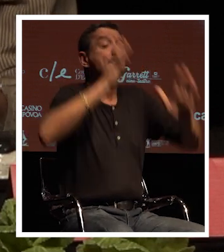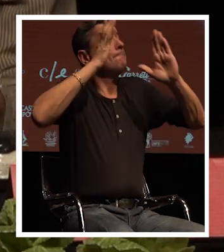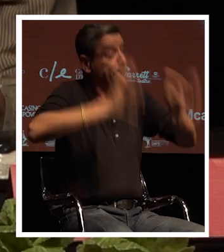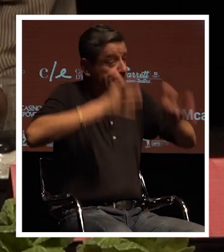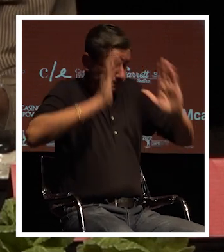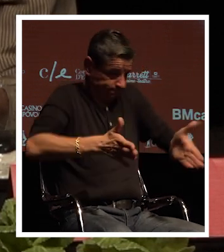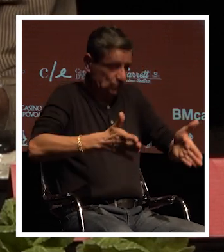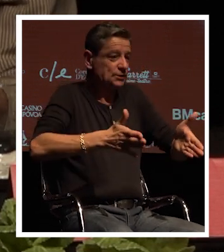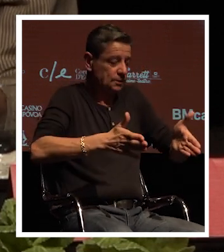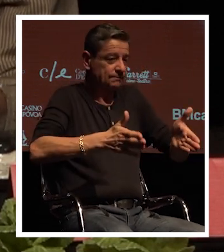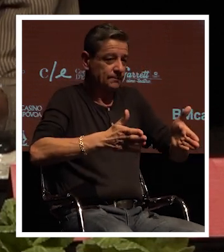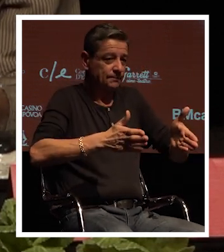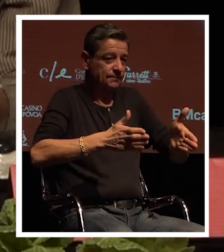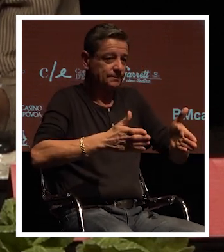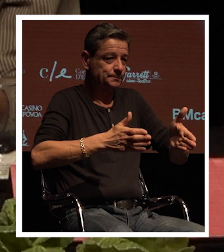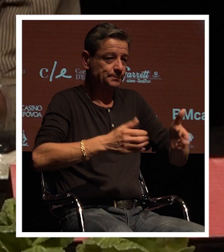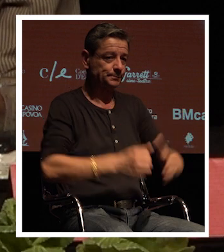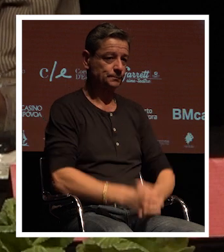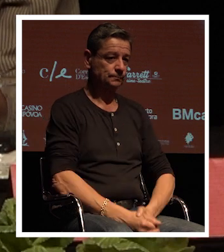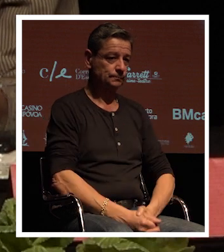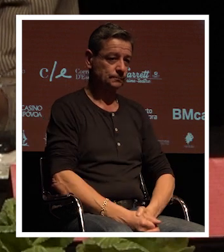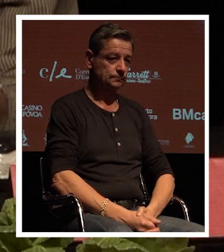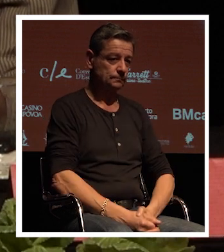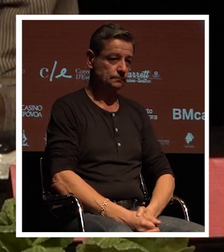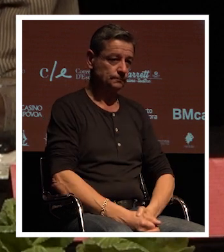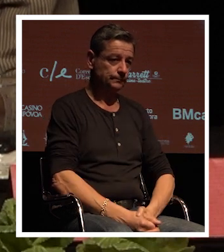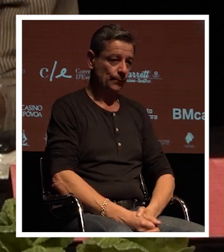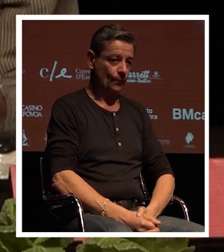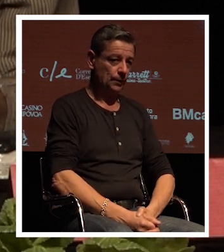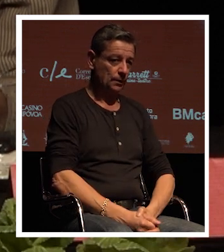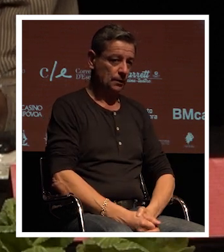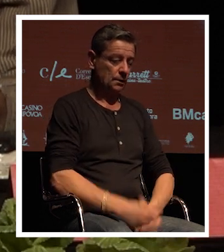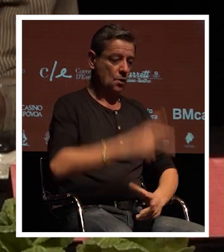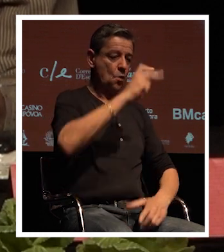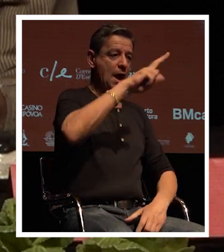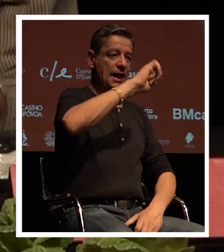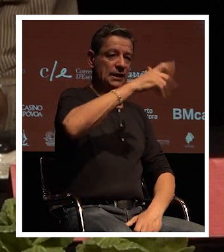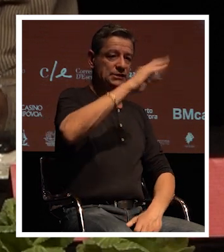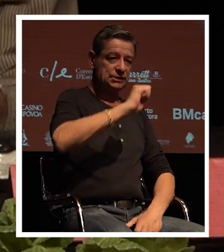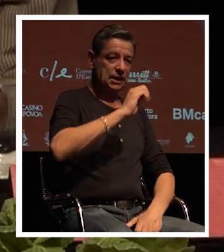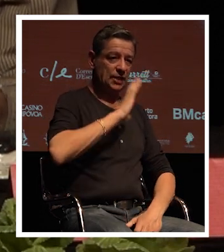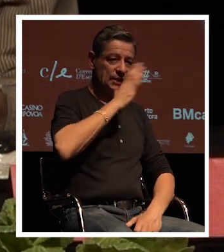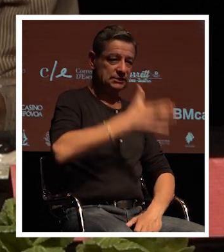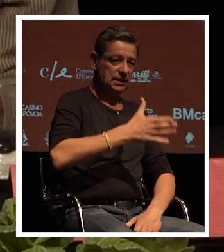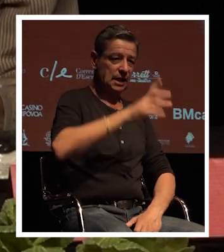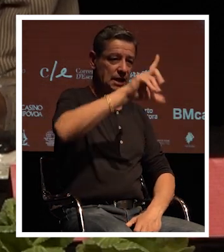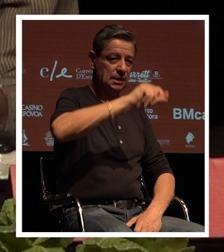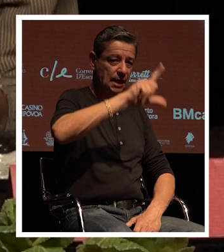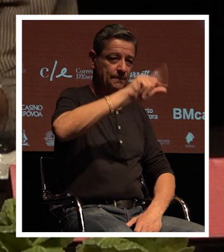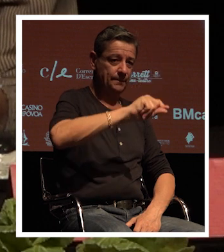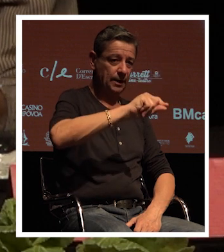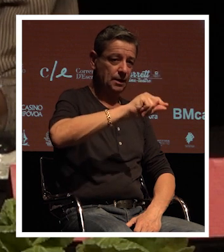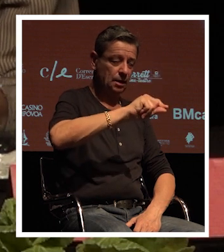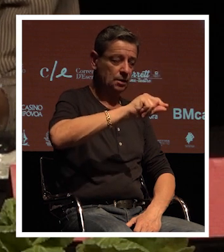é estar onde é necessário estar h o árias dizia também e eu o